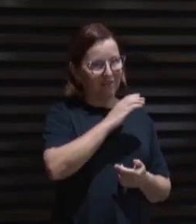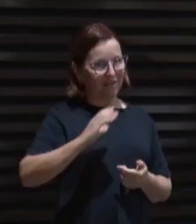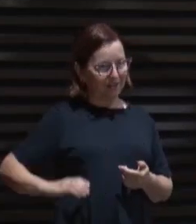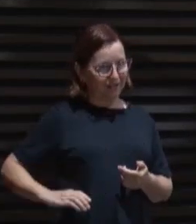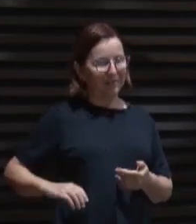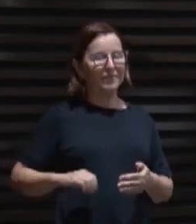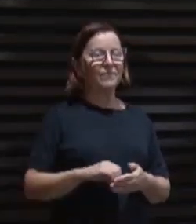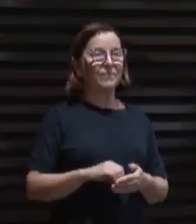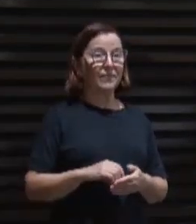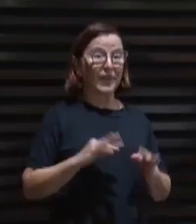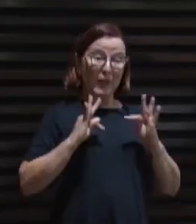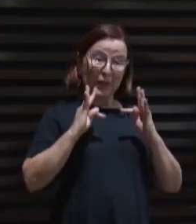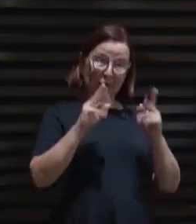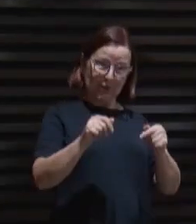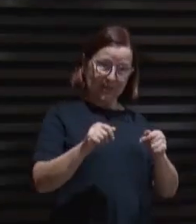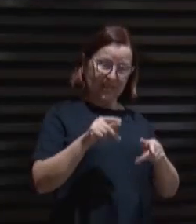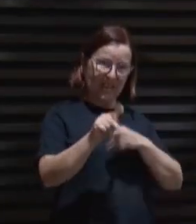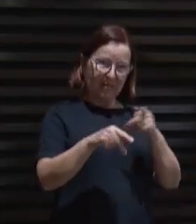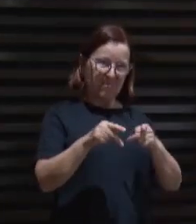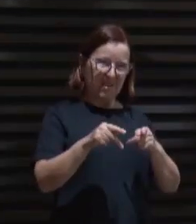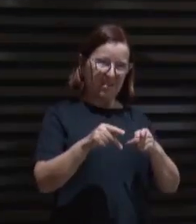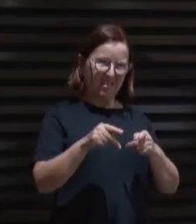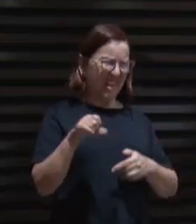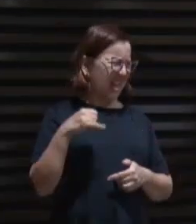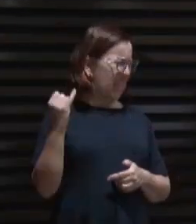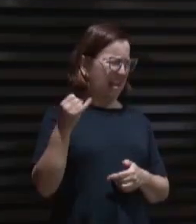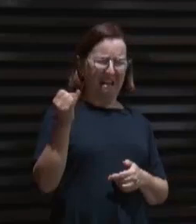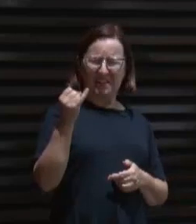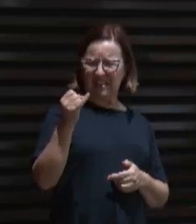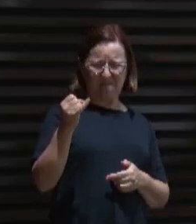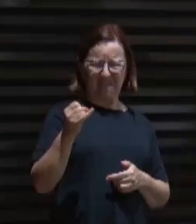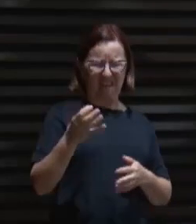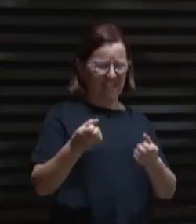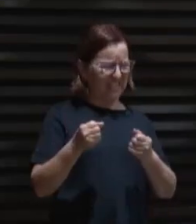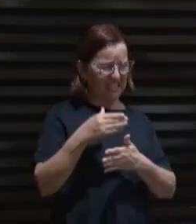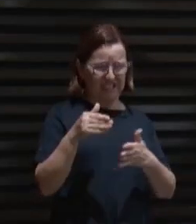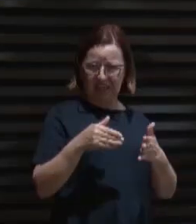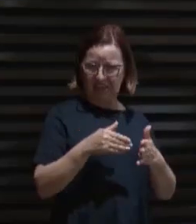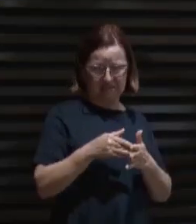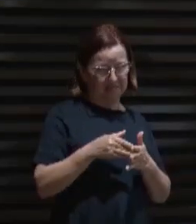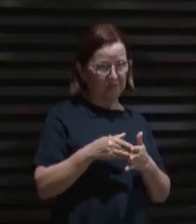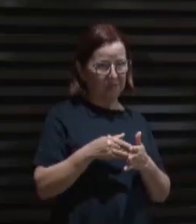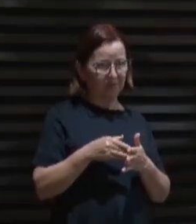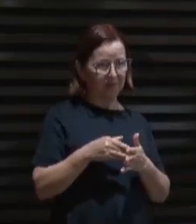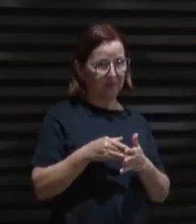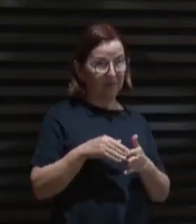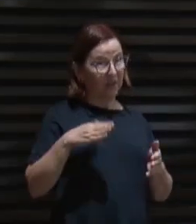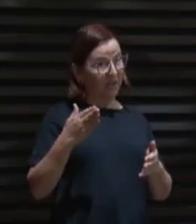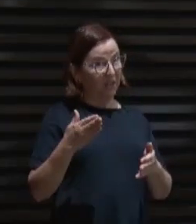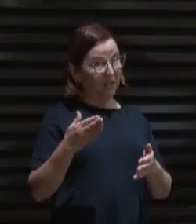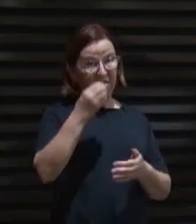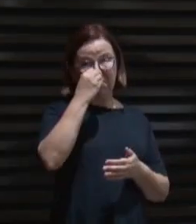Todos aqueles que são indiferentes a estas coisas estão sujeitos a negar o Senhor Jesus